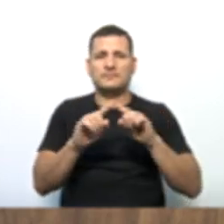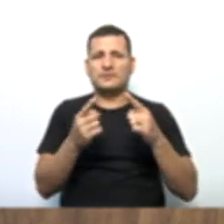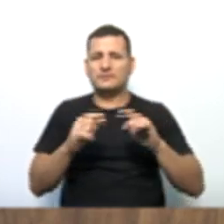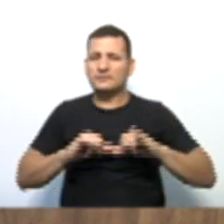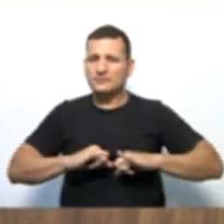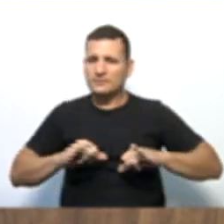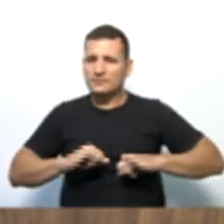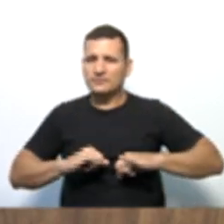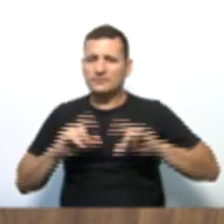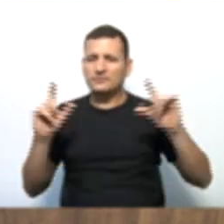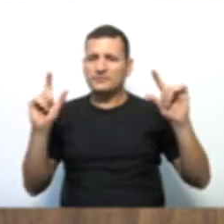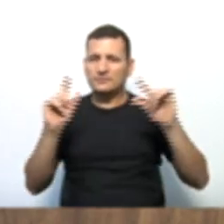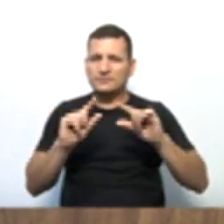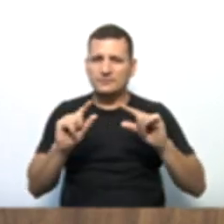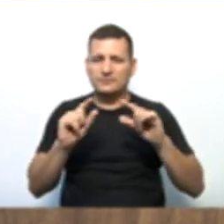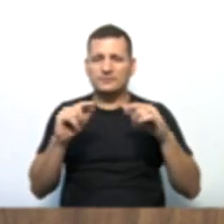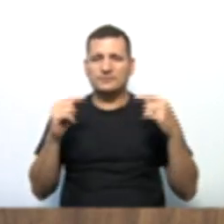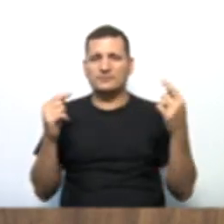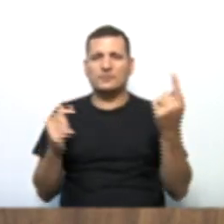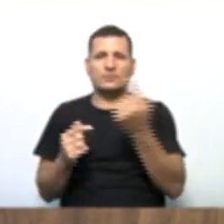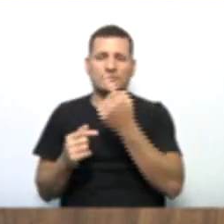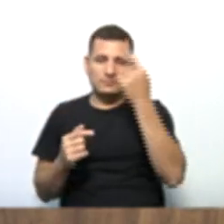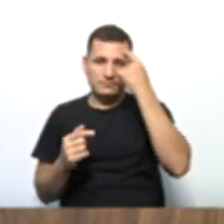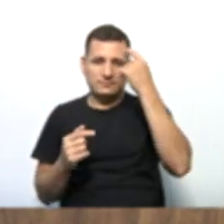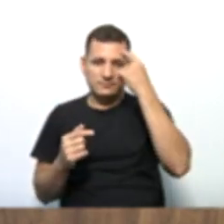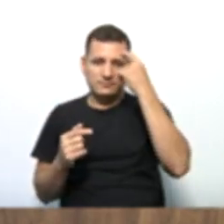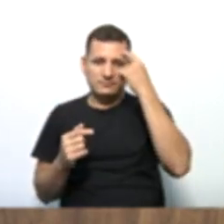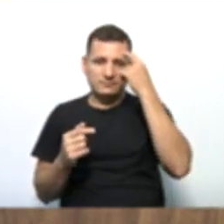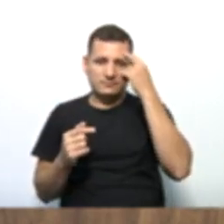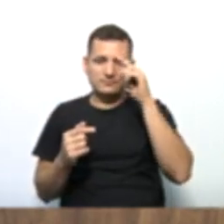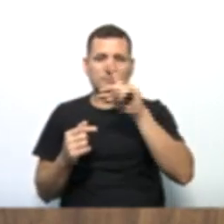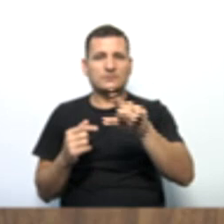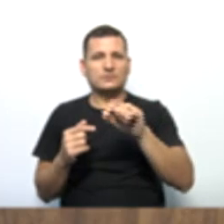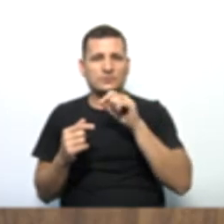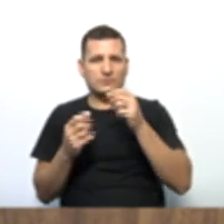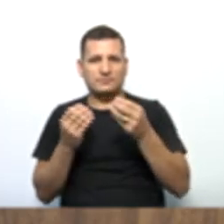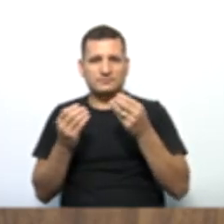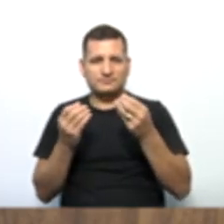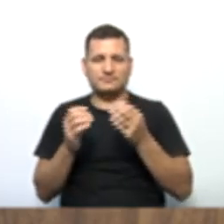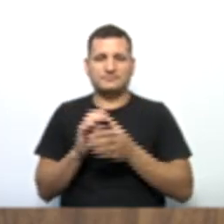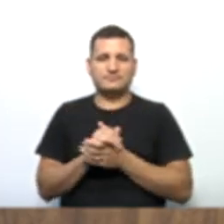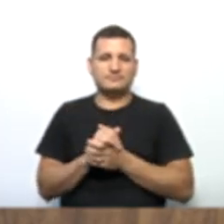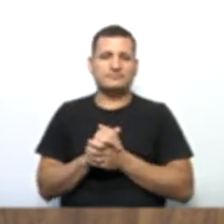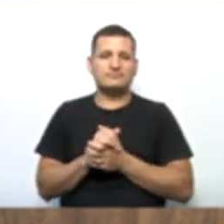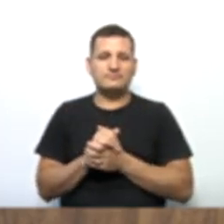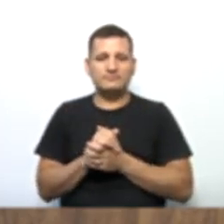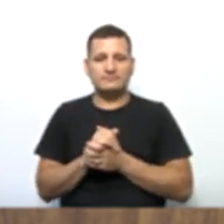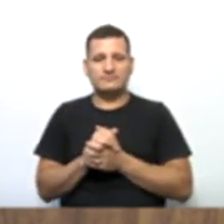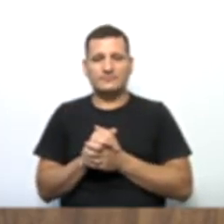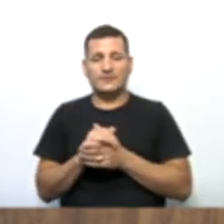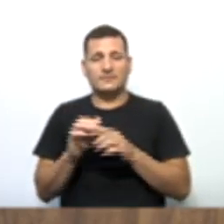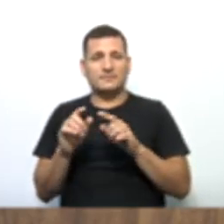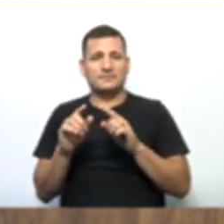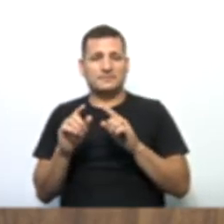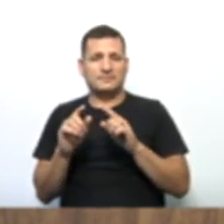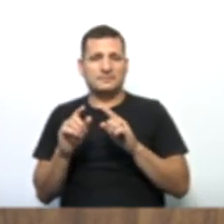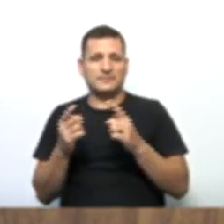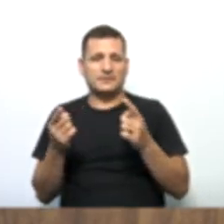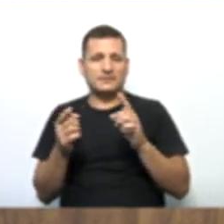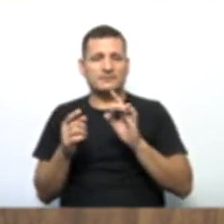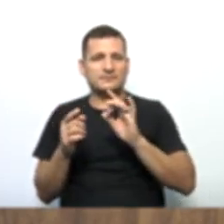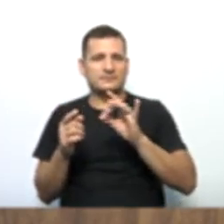coisas, né, ruins para a gente poder pensar na escolha do trem aí. Mas, assim, só para poder ir gerando